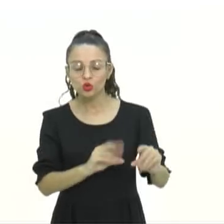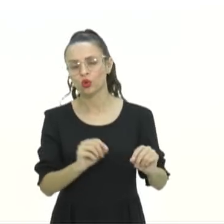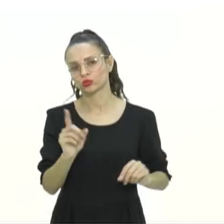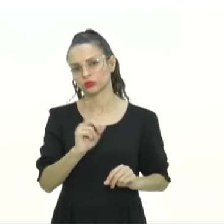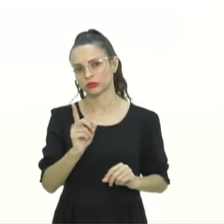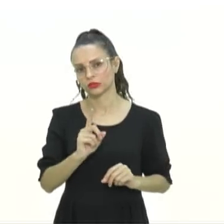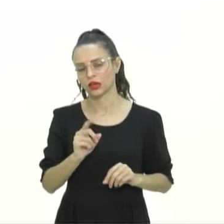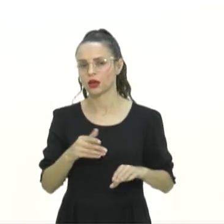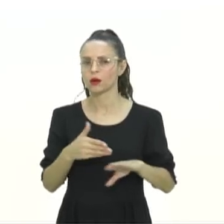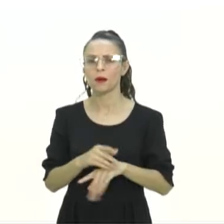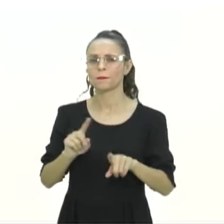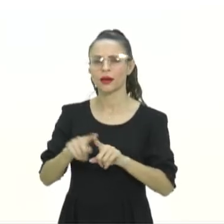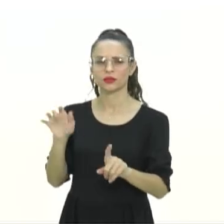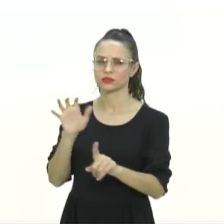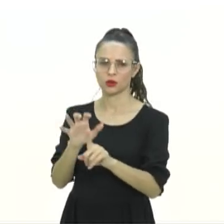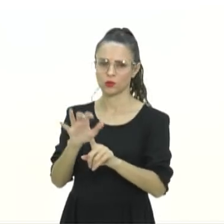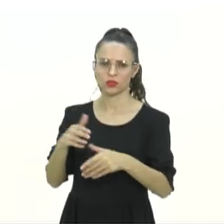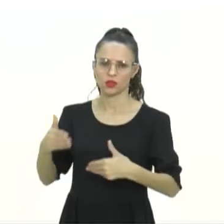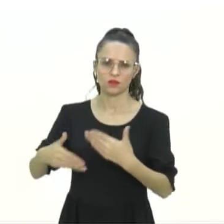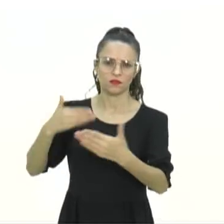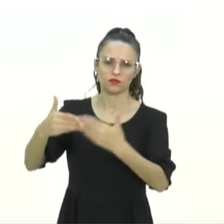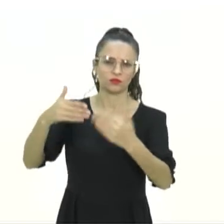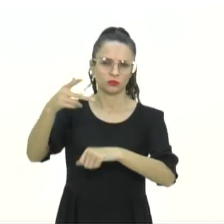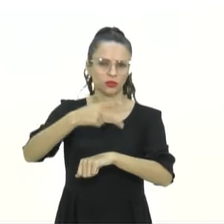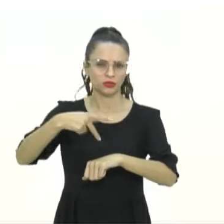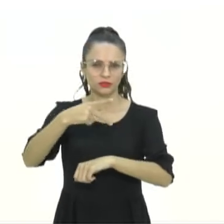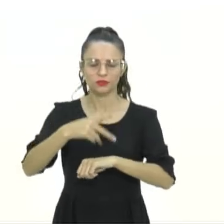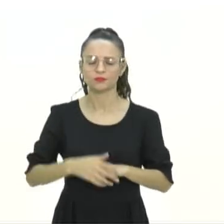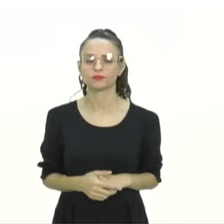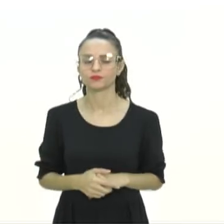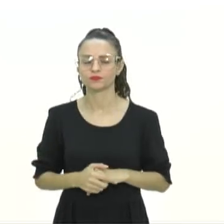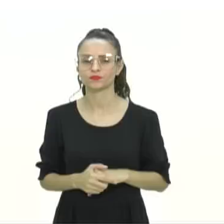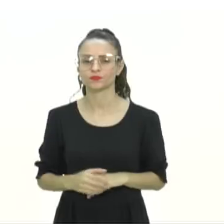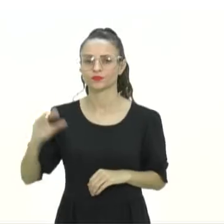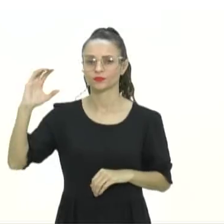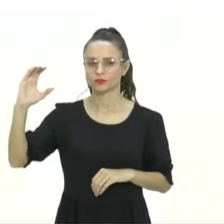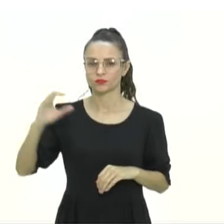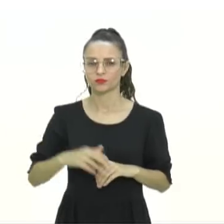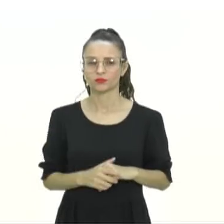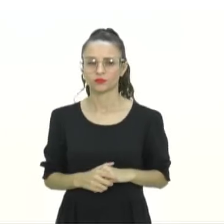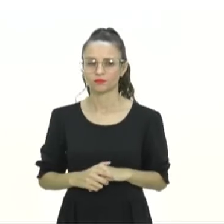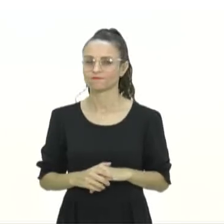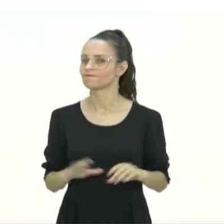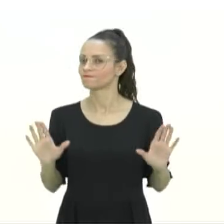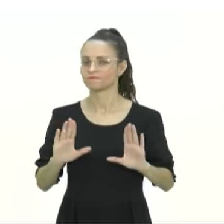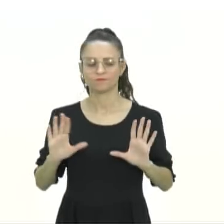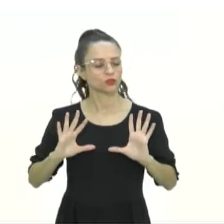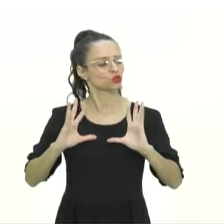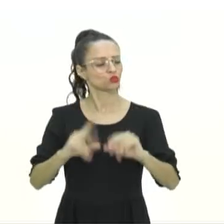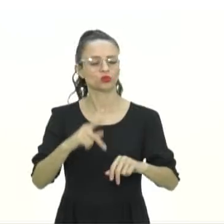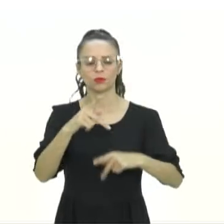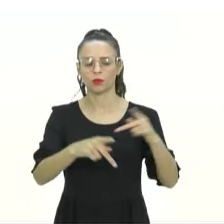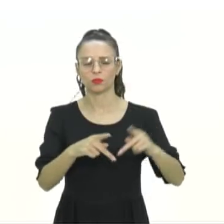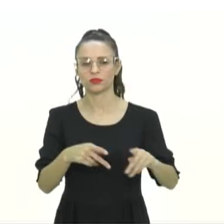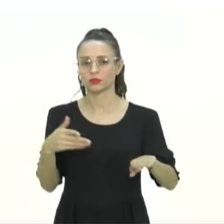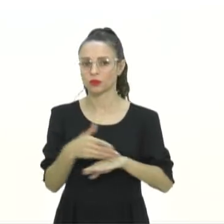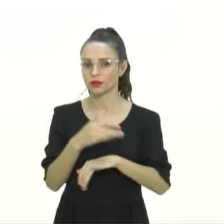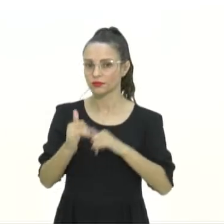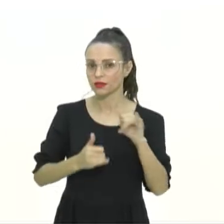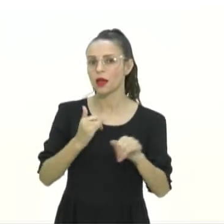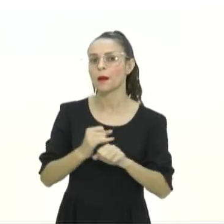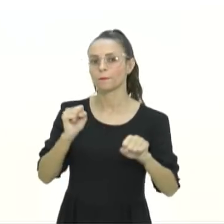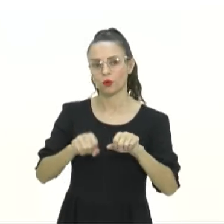possuírem não interfere no desenvolvimento do país. Letra C, nem toda a população possui, o que pode